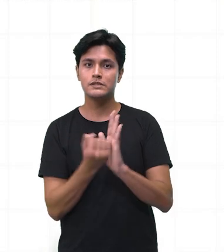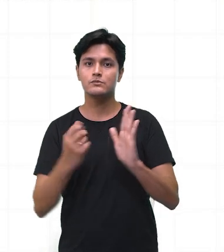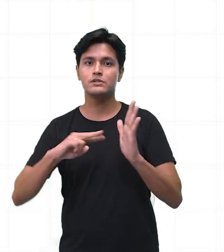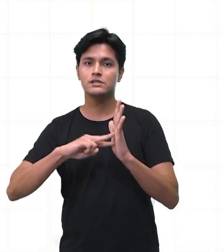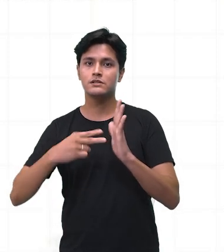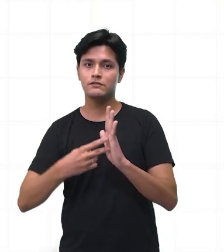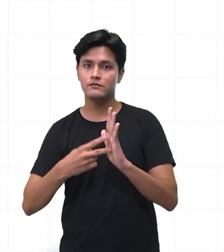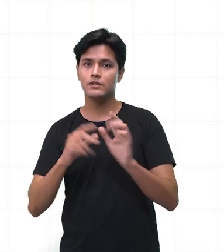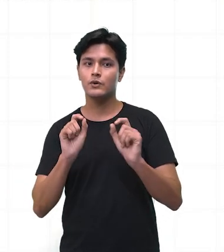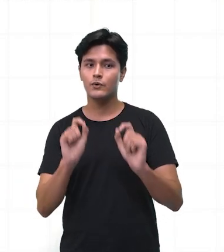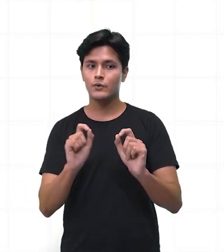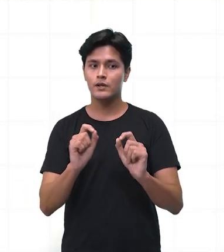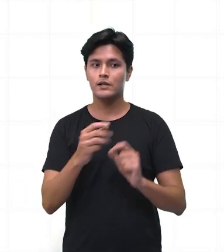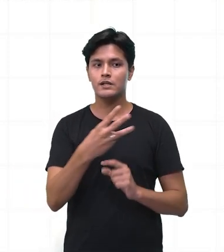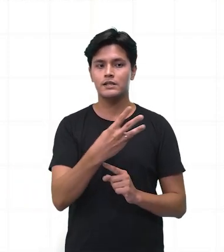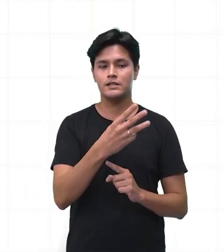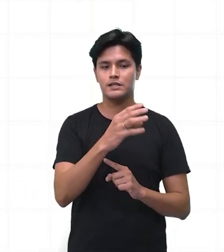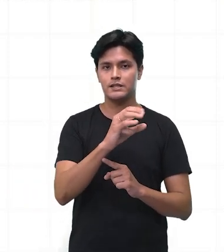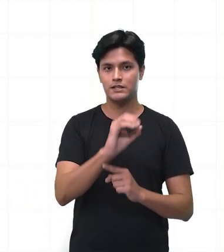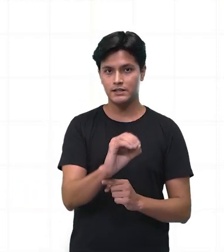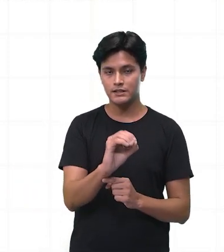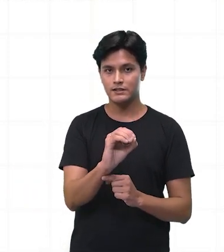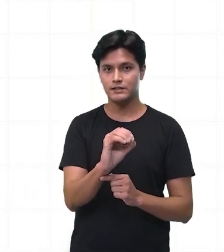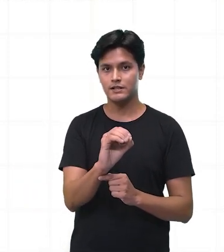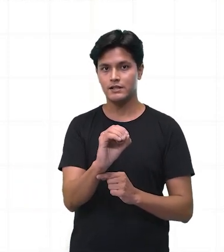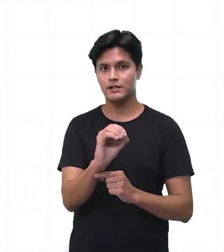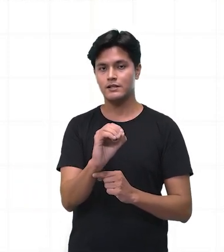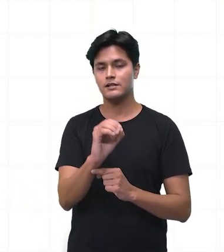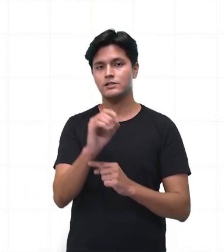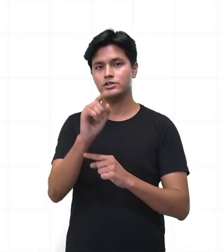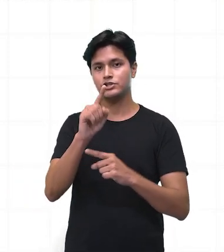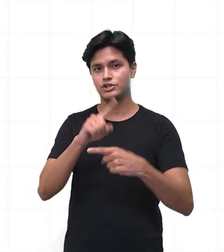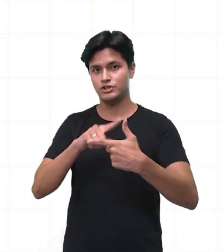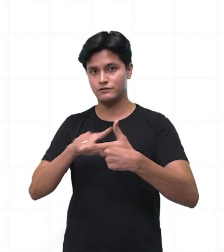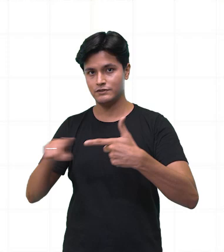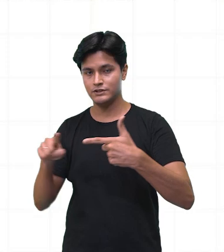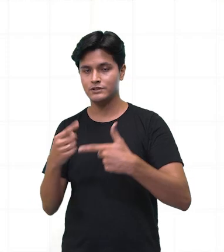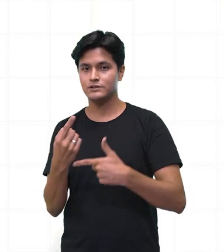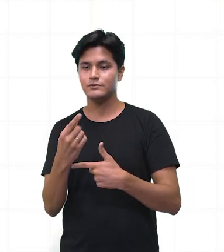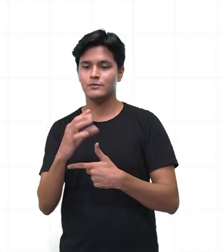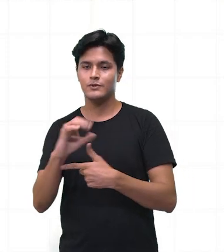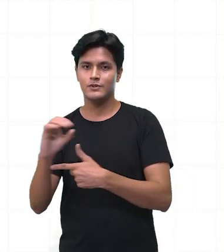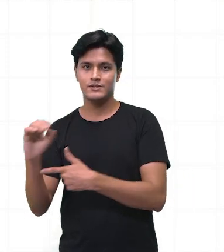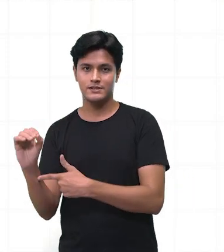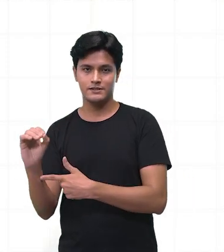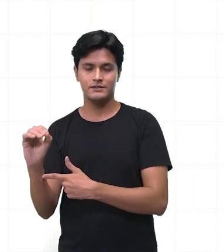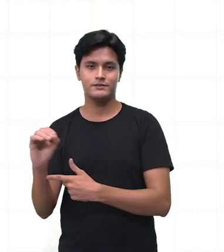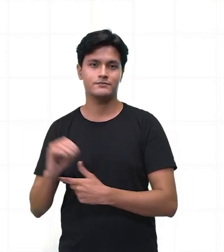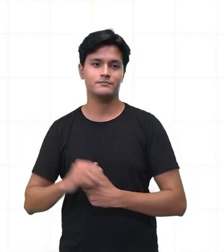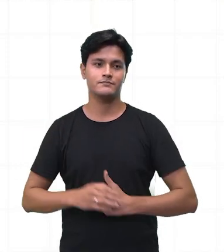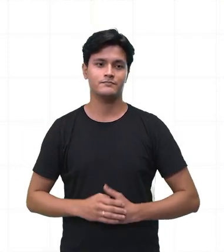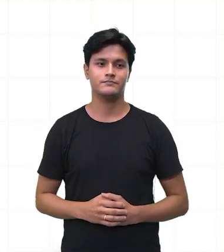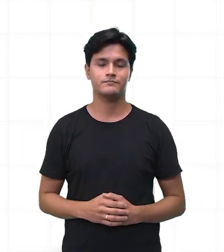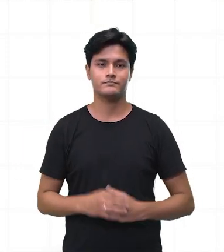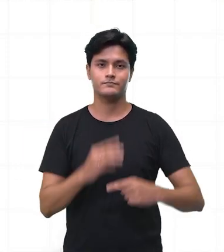30 por 100, ou seja, 30 dividido por 100.